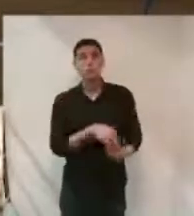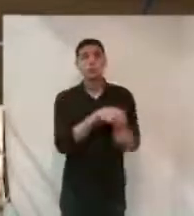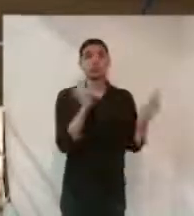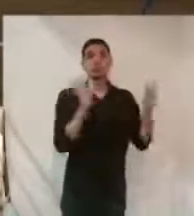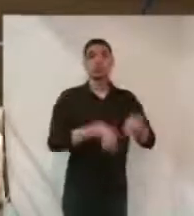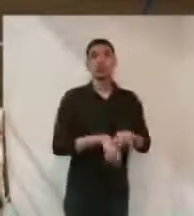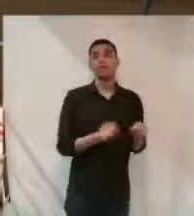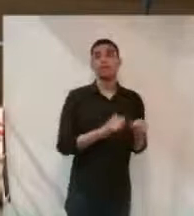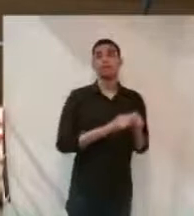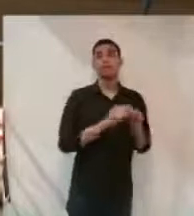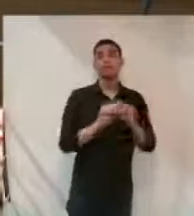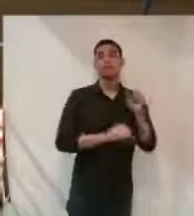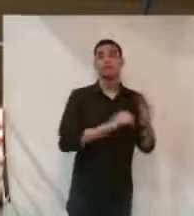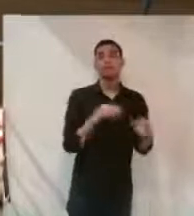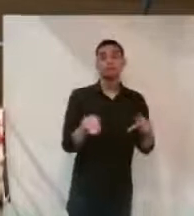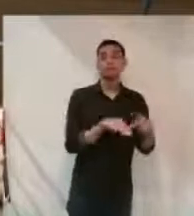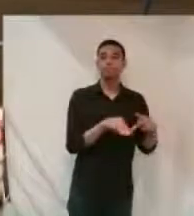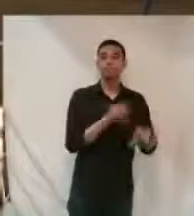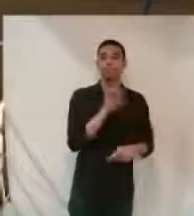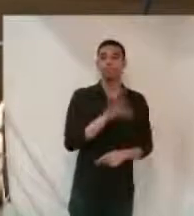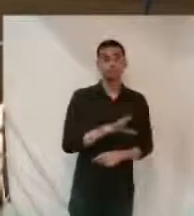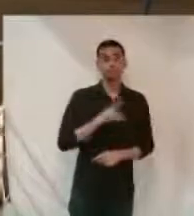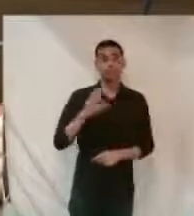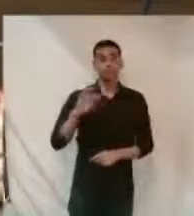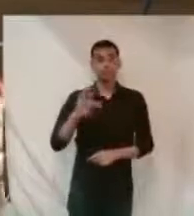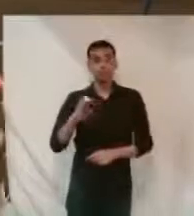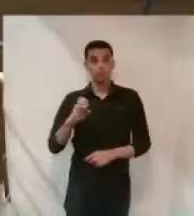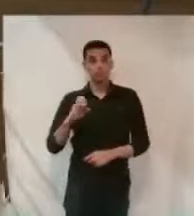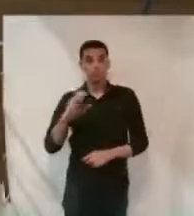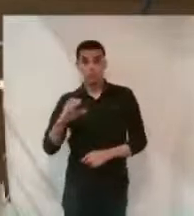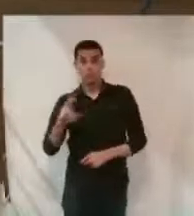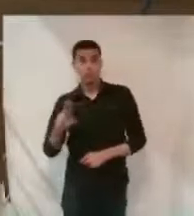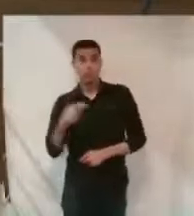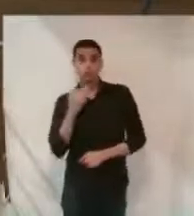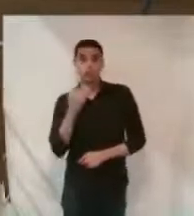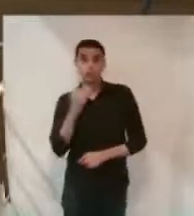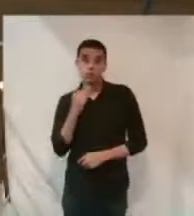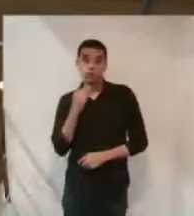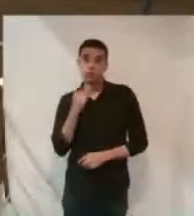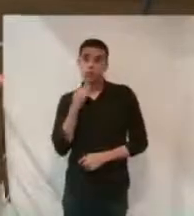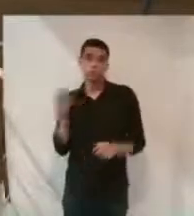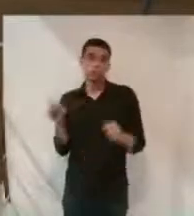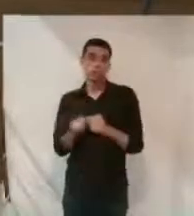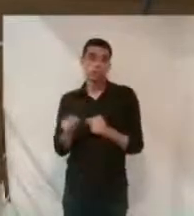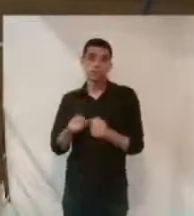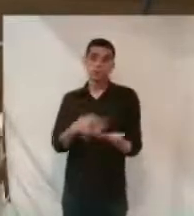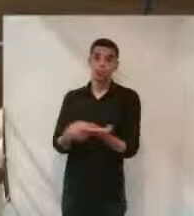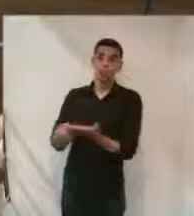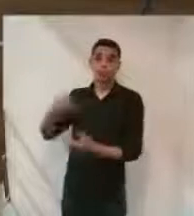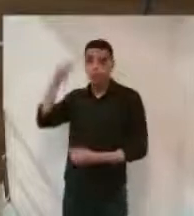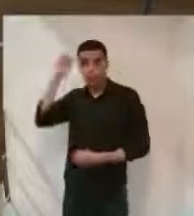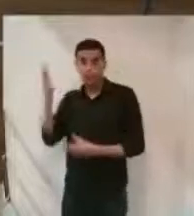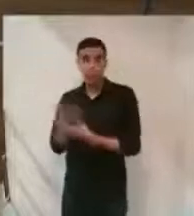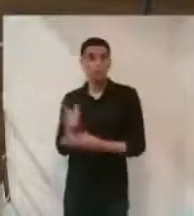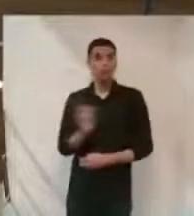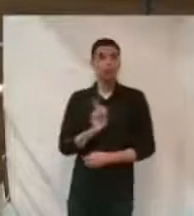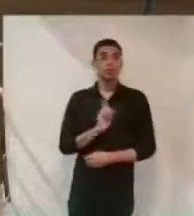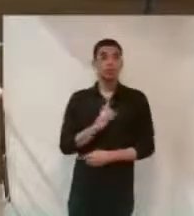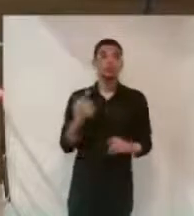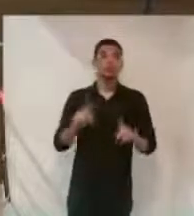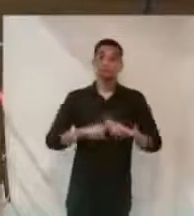É aquela negociação própria que prevista em lei para que aquele que está cometendo um crime